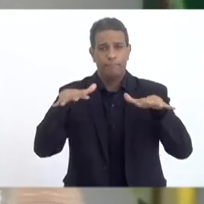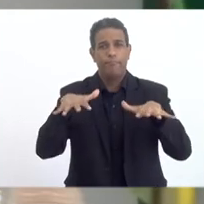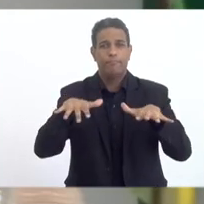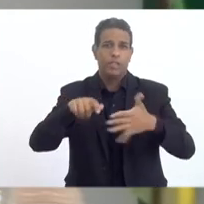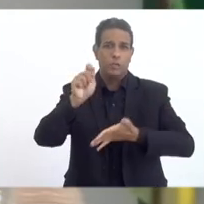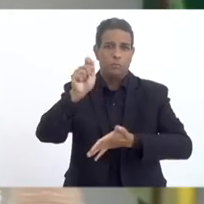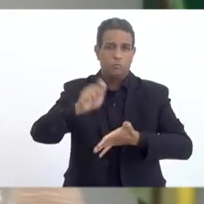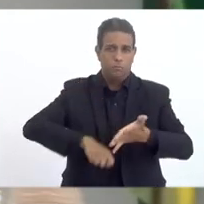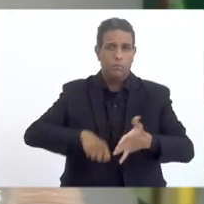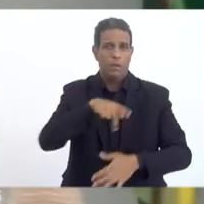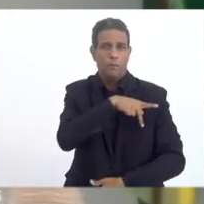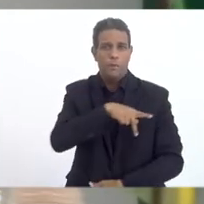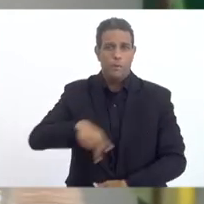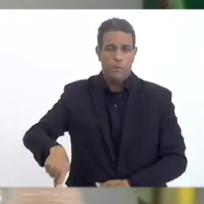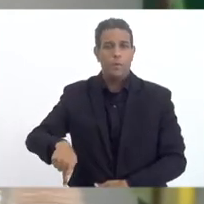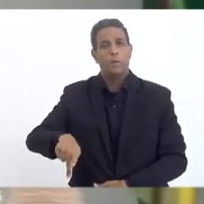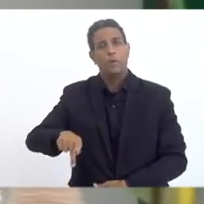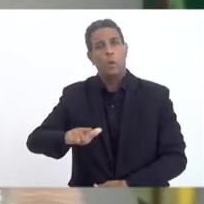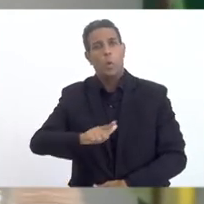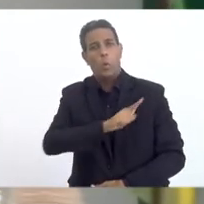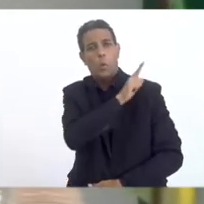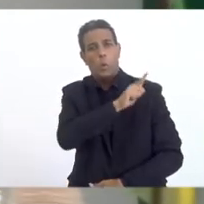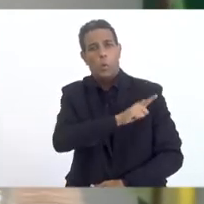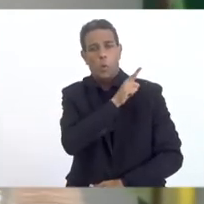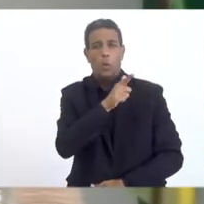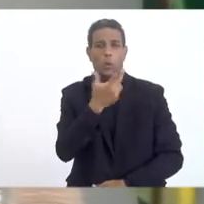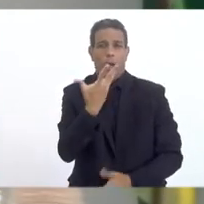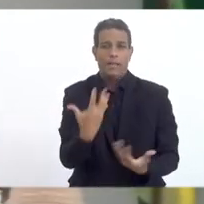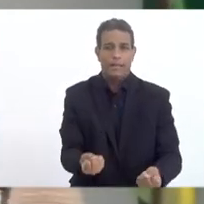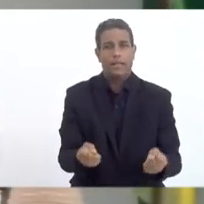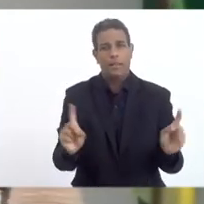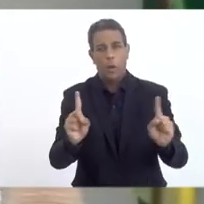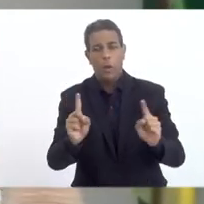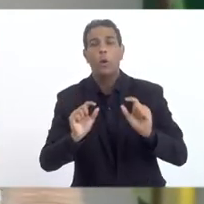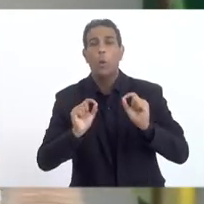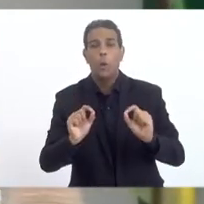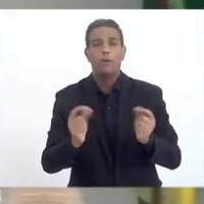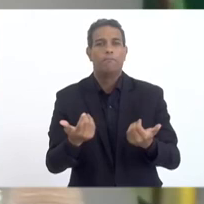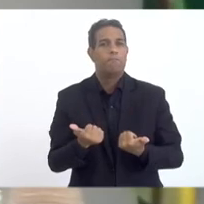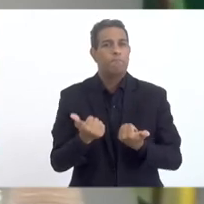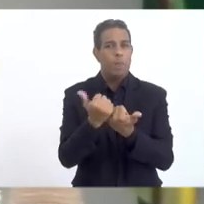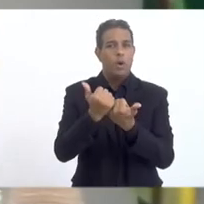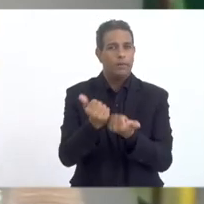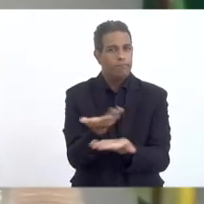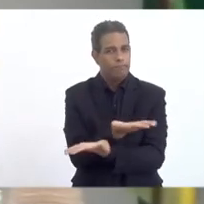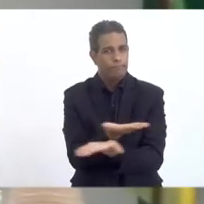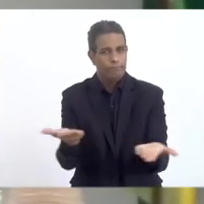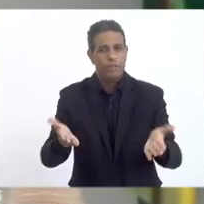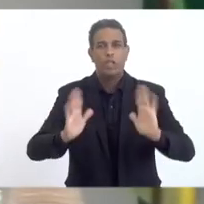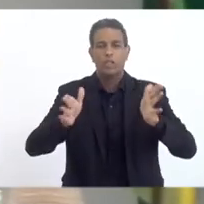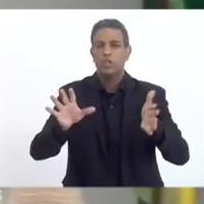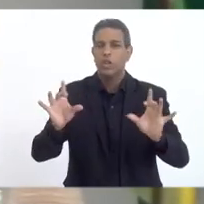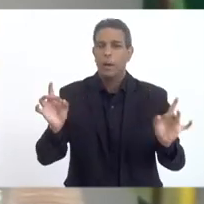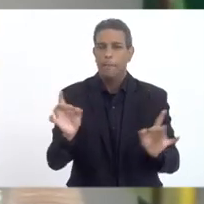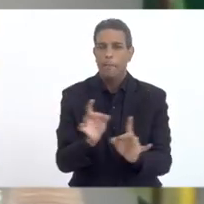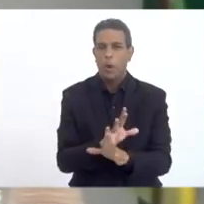do governador ou veto. E com esse apoio aqui já